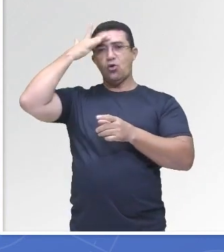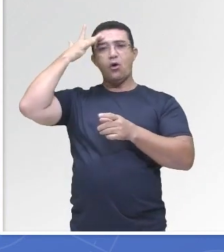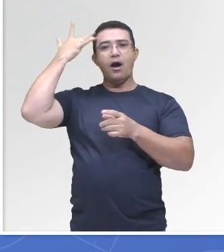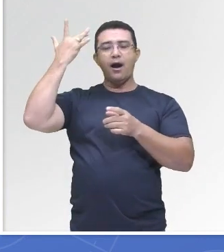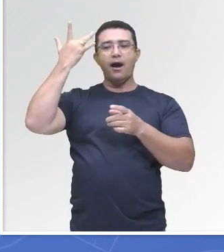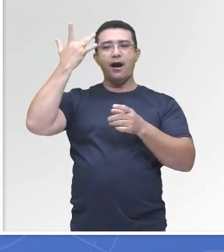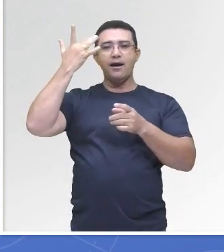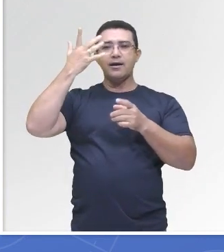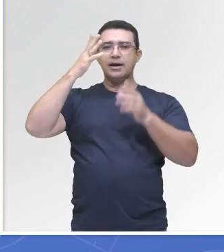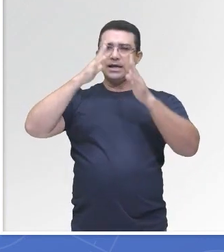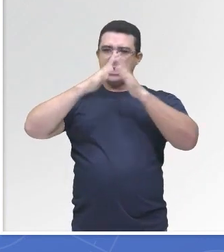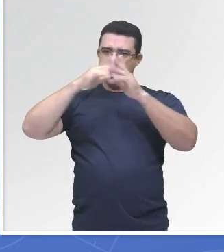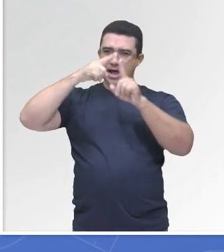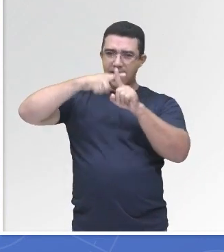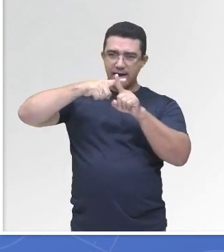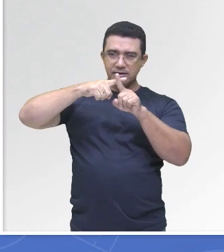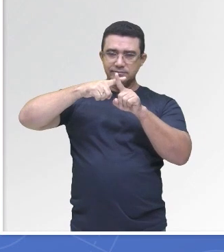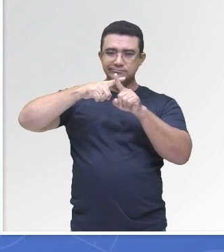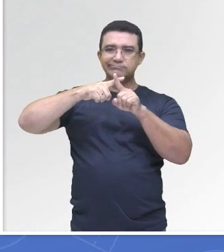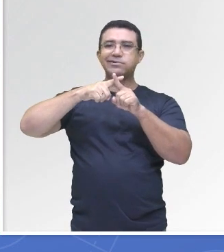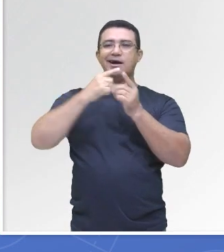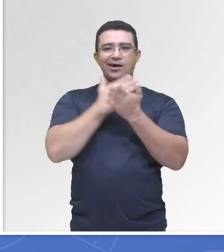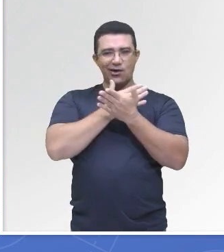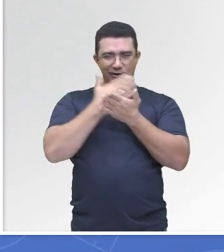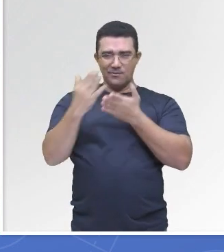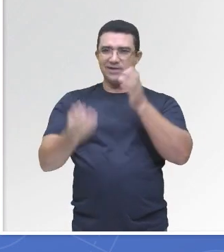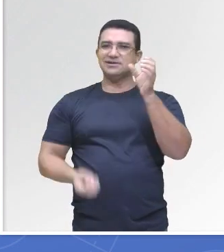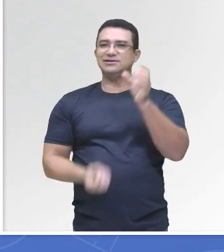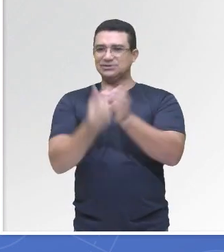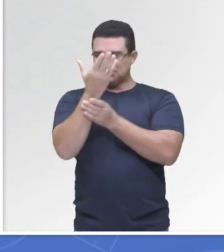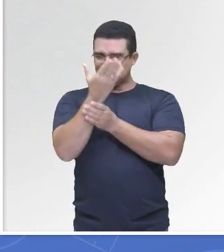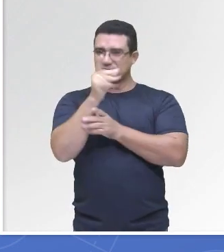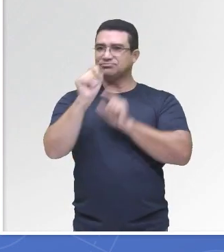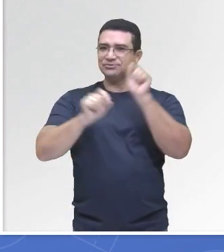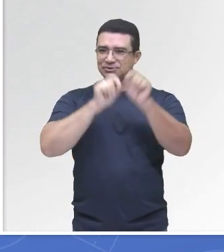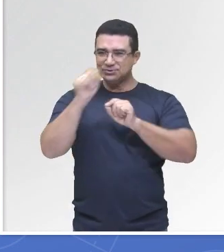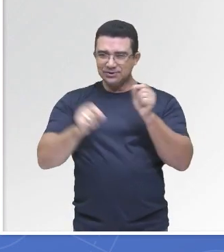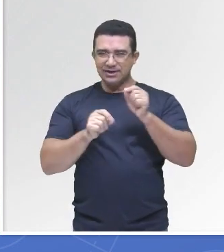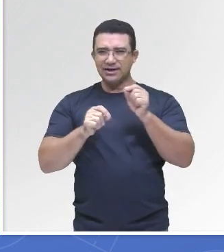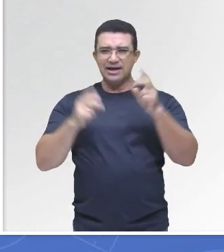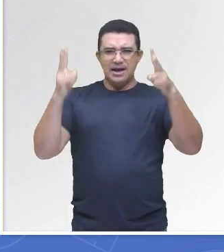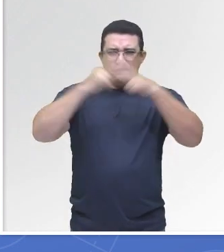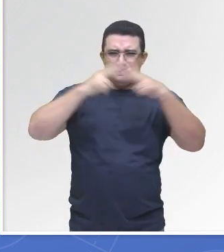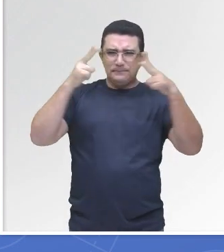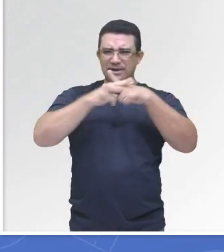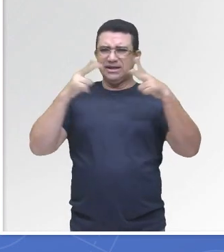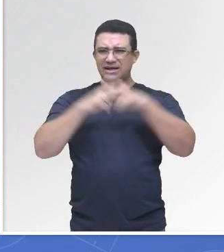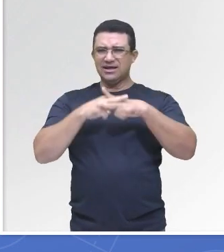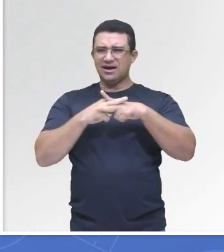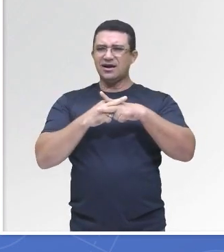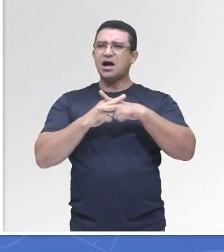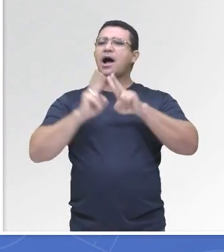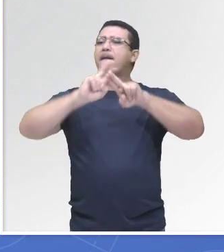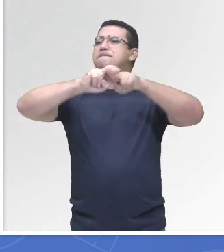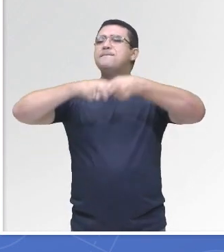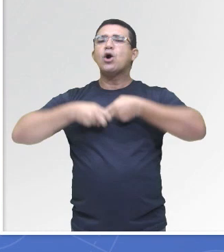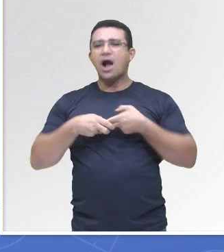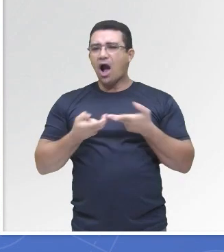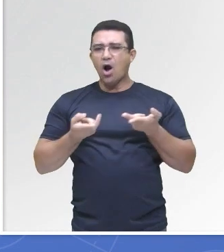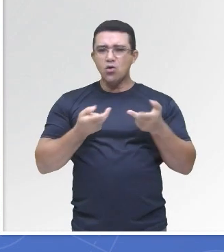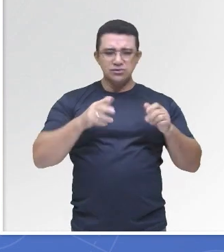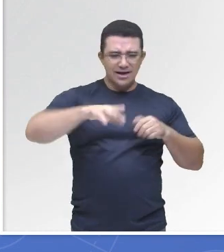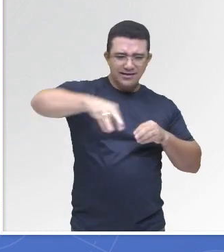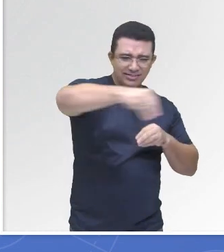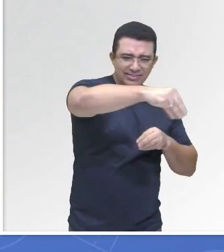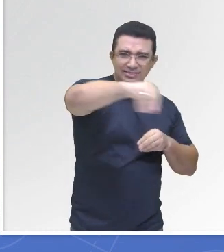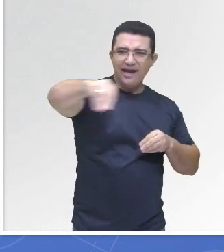gente vai ver disputas territoriais que vão acabando, que geram aí a divisão de classes. As pessoas já